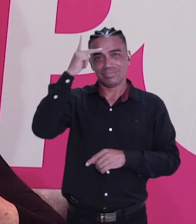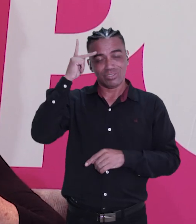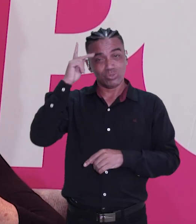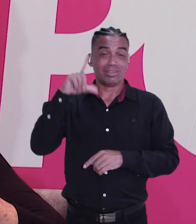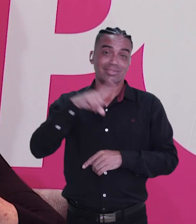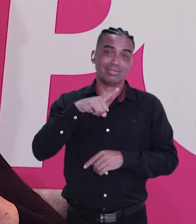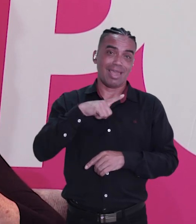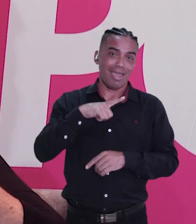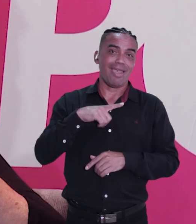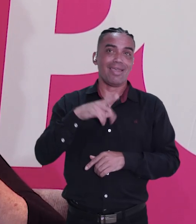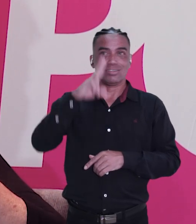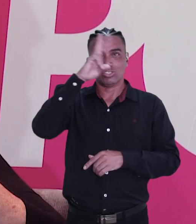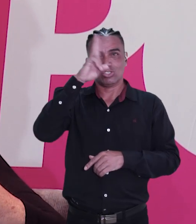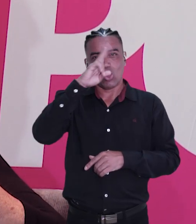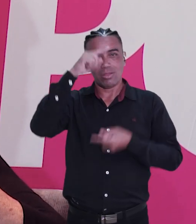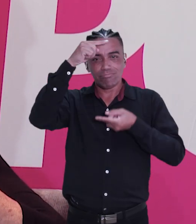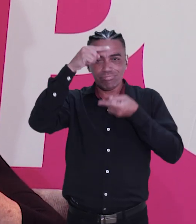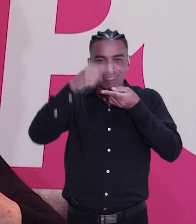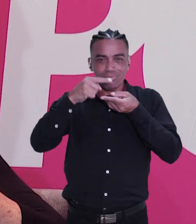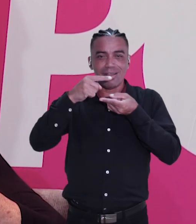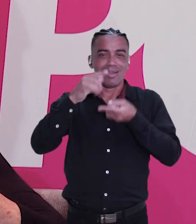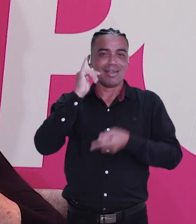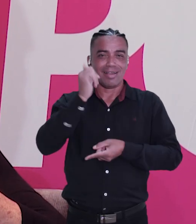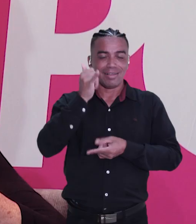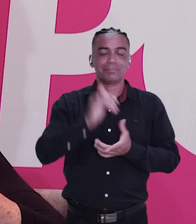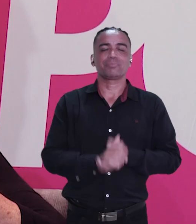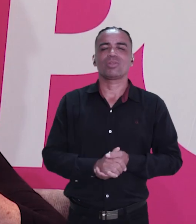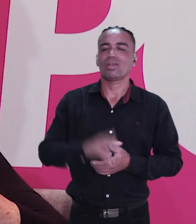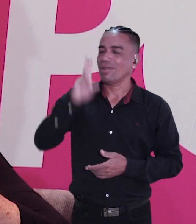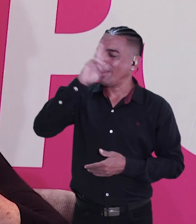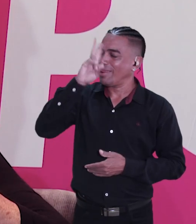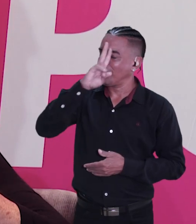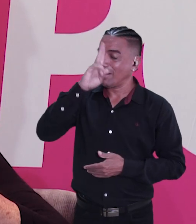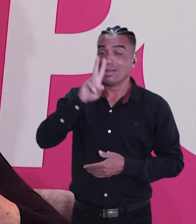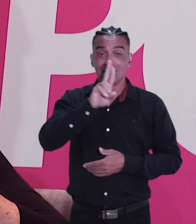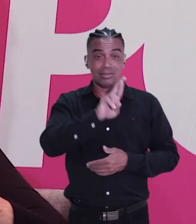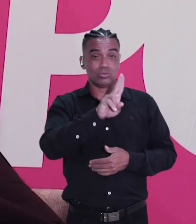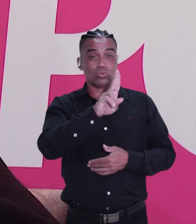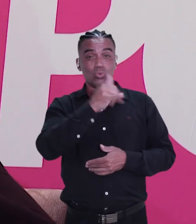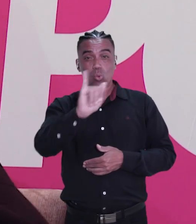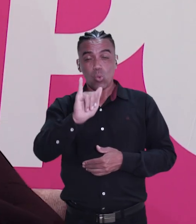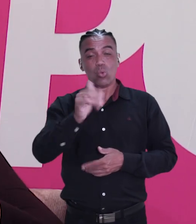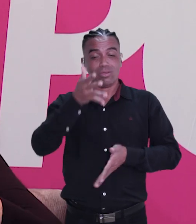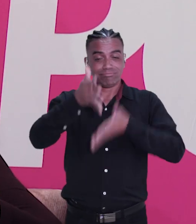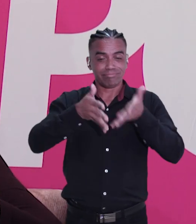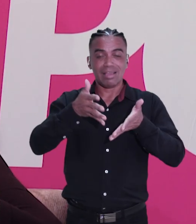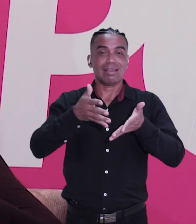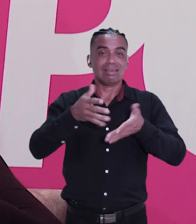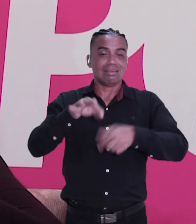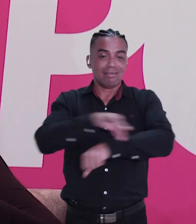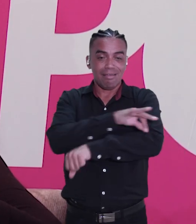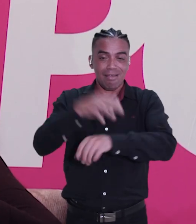gente que coleciona os contos mínimos. E eu até estava me lembrando disso quando o Rui estava falando das